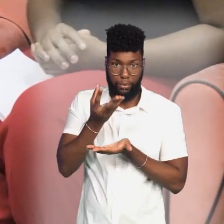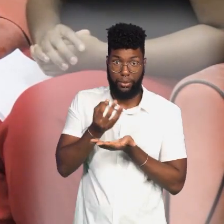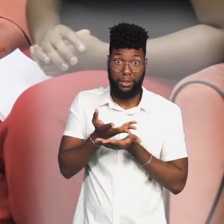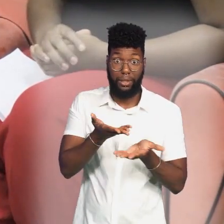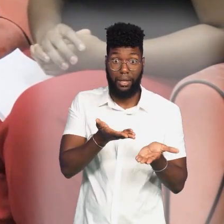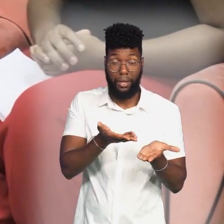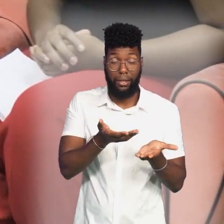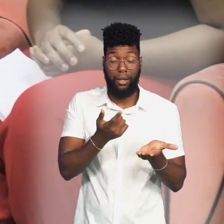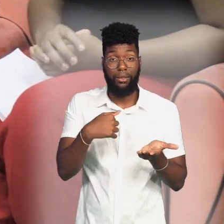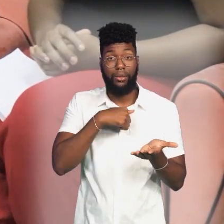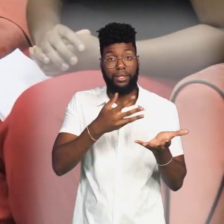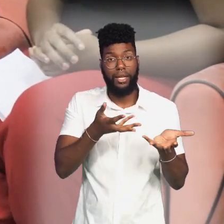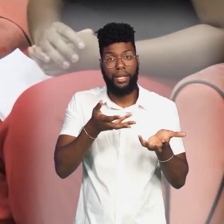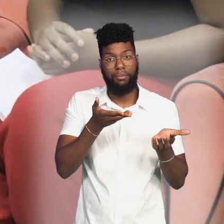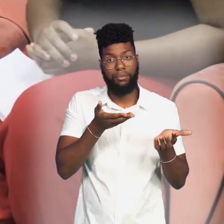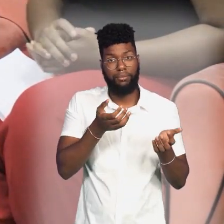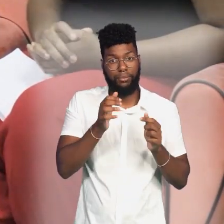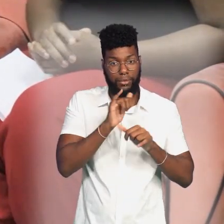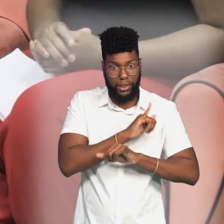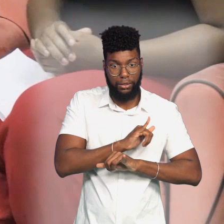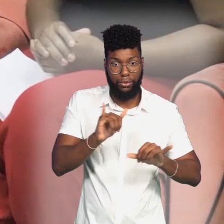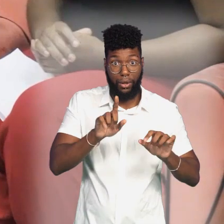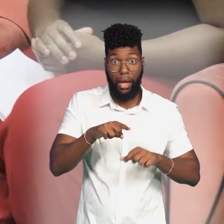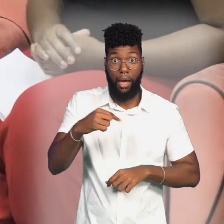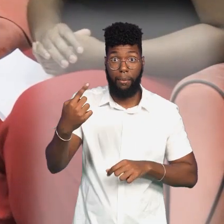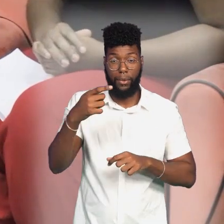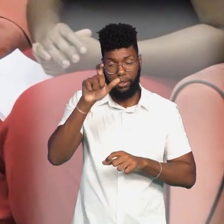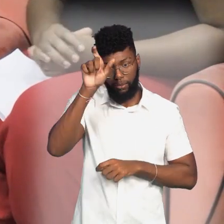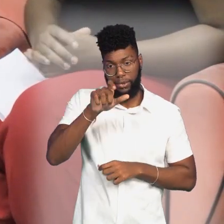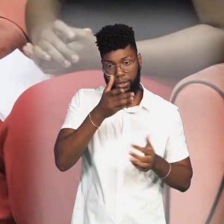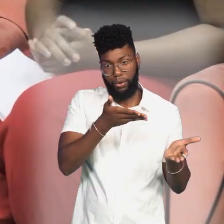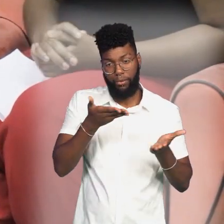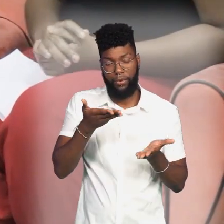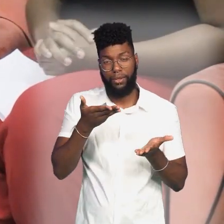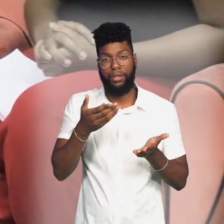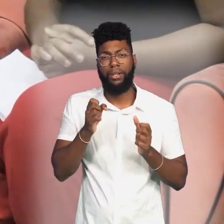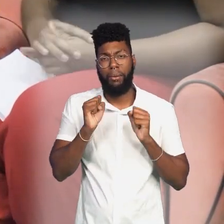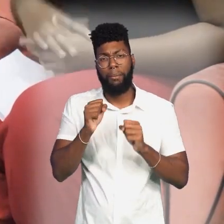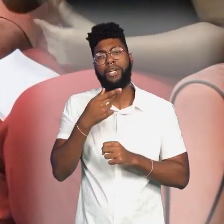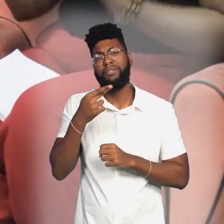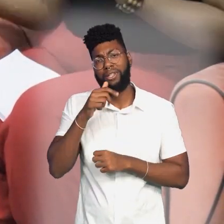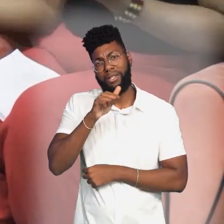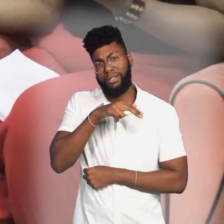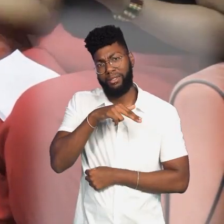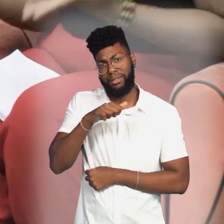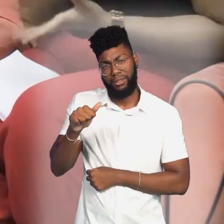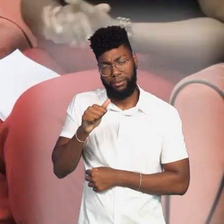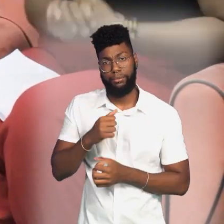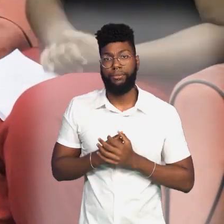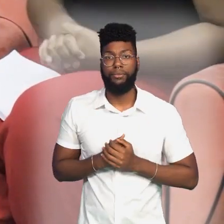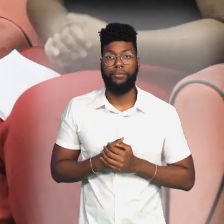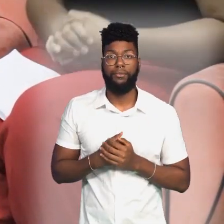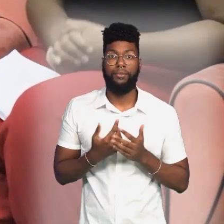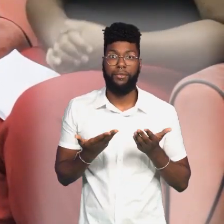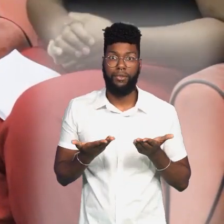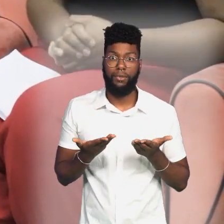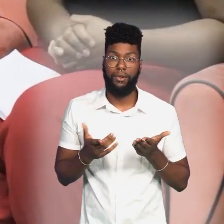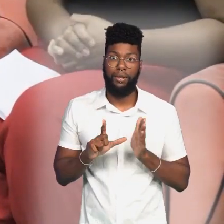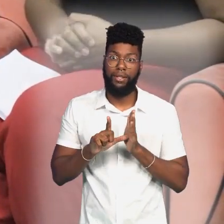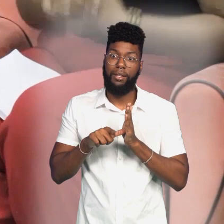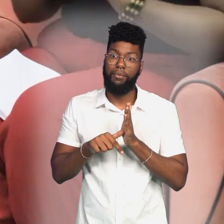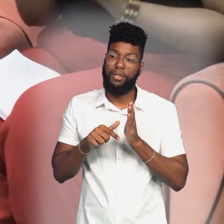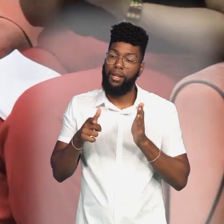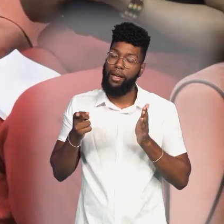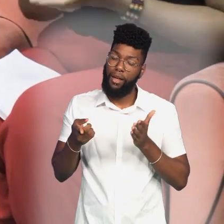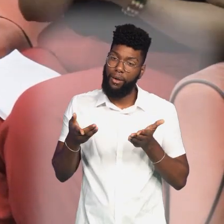nossa próxima convidada. A gente tem uma convidada, vou deixar para a Ana falar um pouquinho de quem é essa convidada. Então, depois dessa ilustre presença que a gente